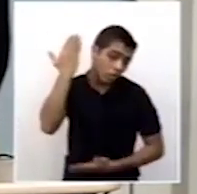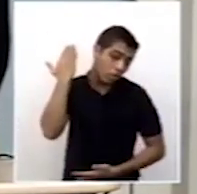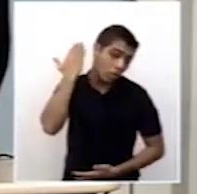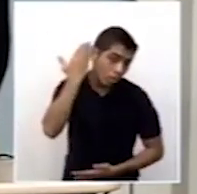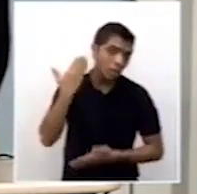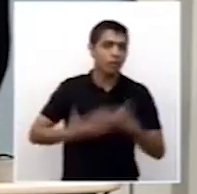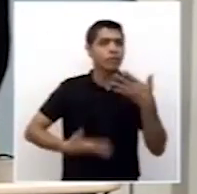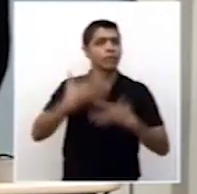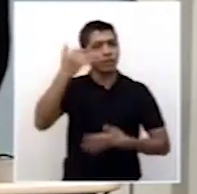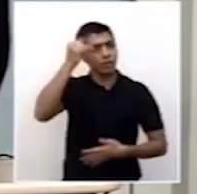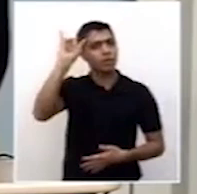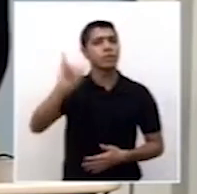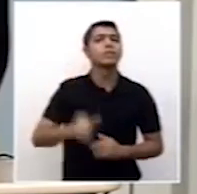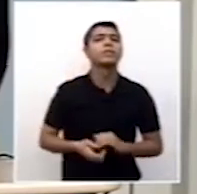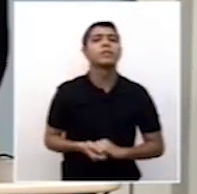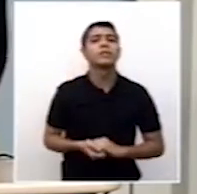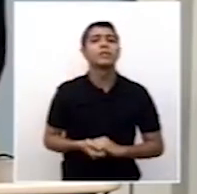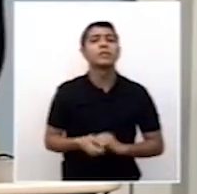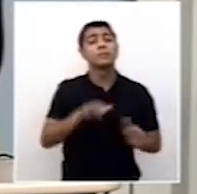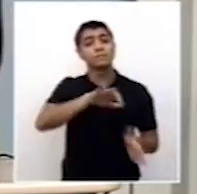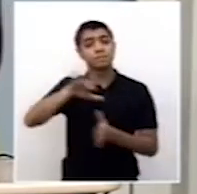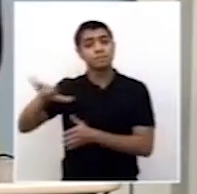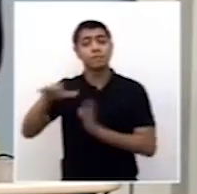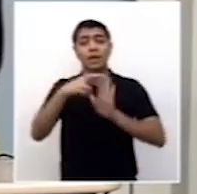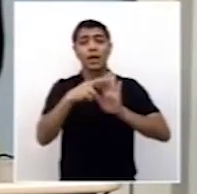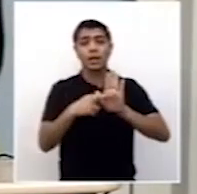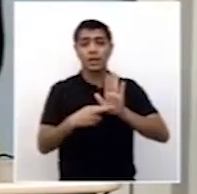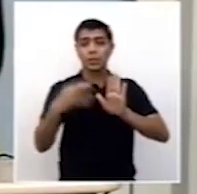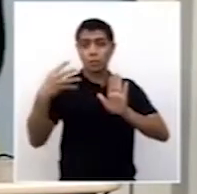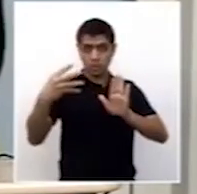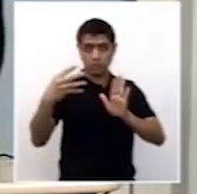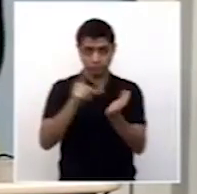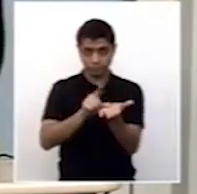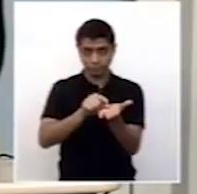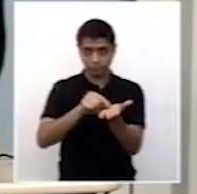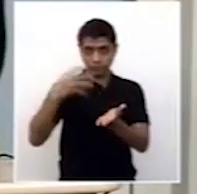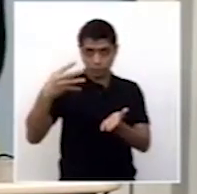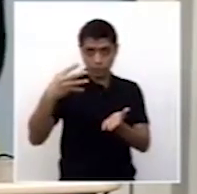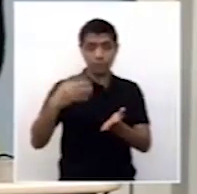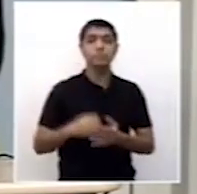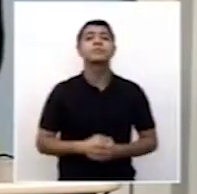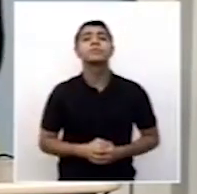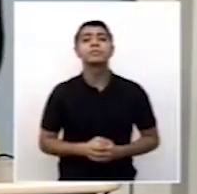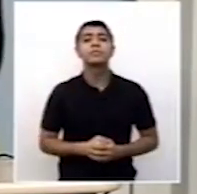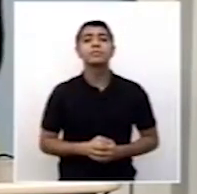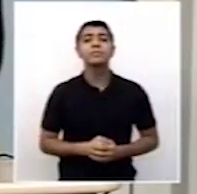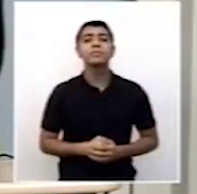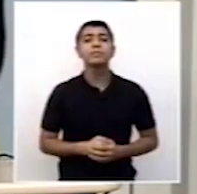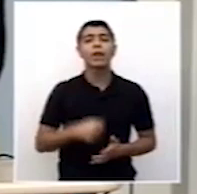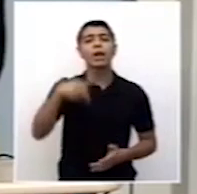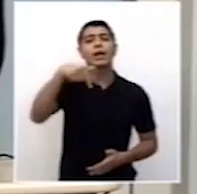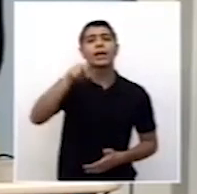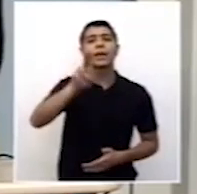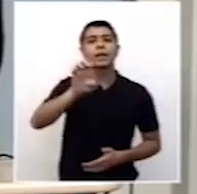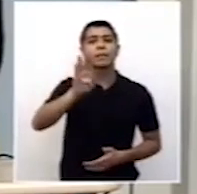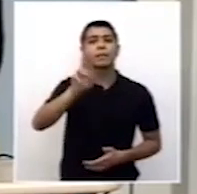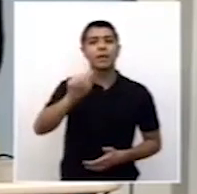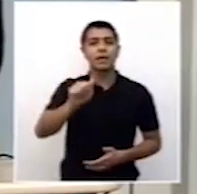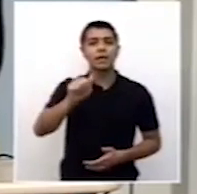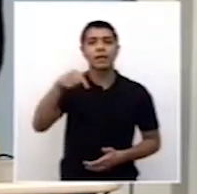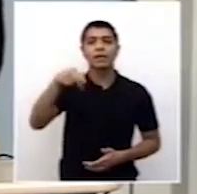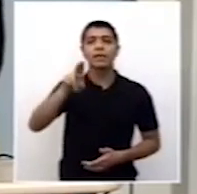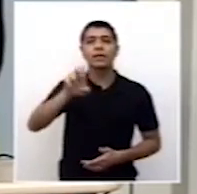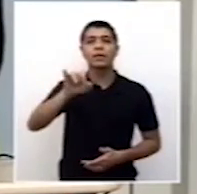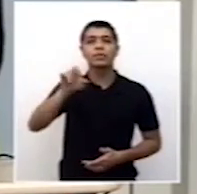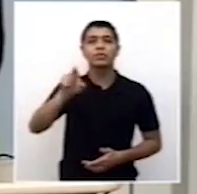Artigo 4º. Dos quebra-queixos. É permitido o uso de quebra-queixos em 2 circunstâncias.